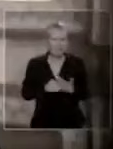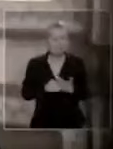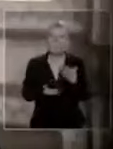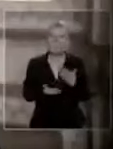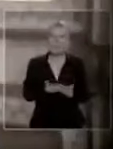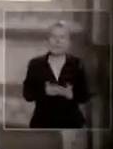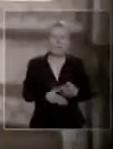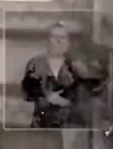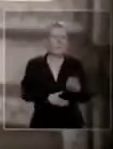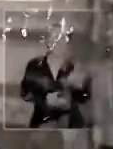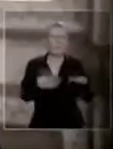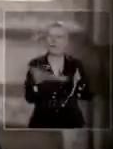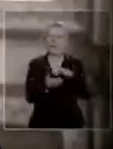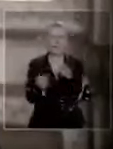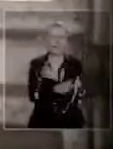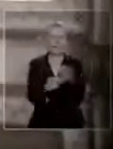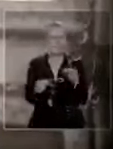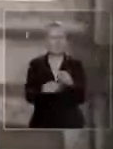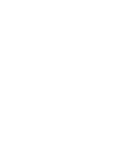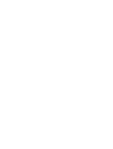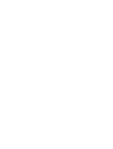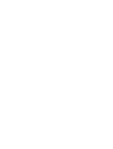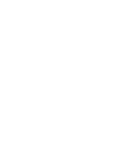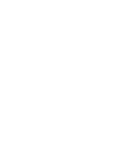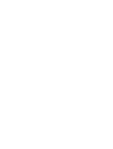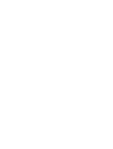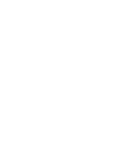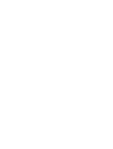sanitaire qu'ait connue la France depuis un siècle.